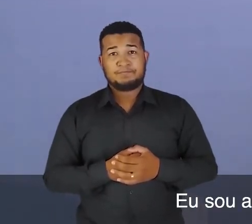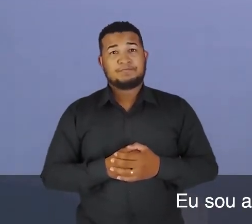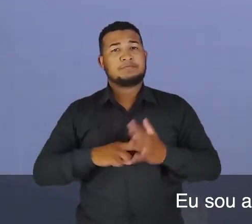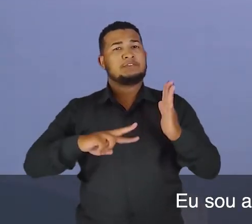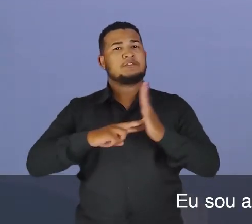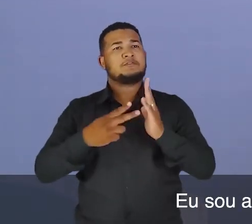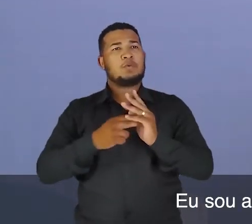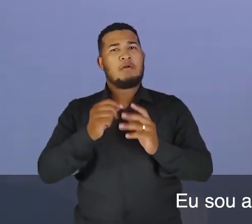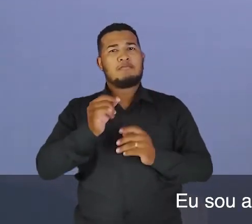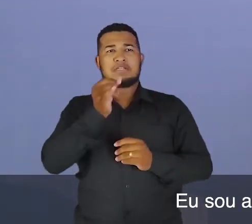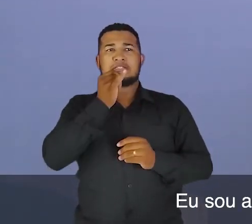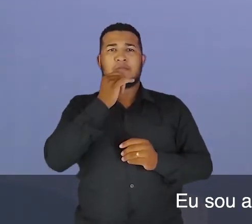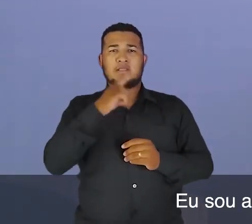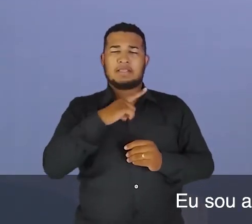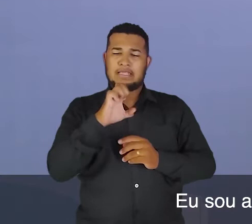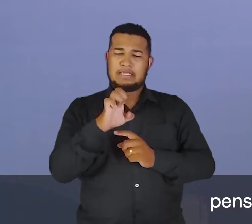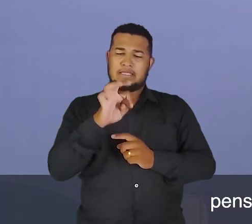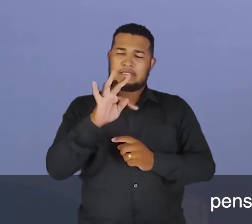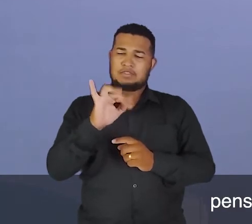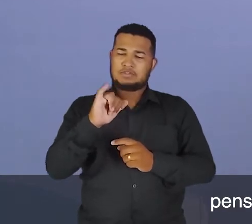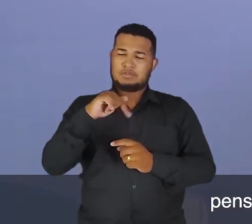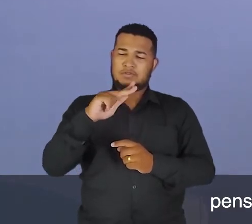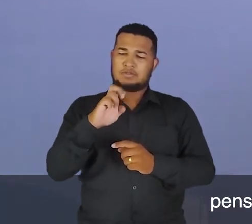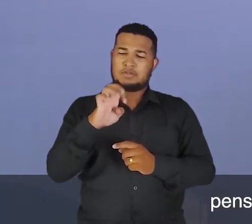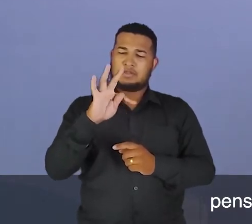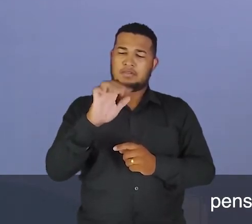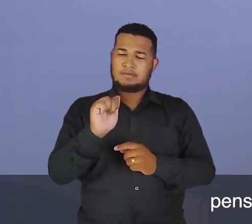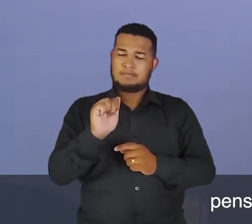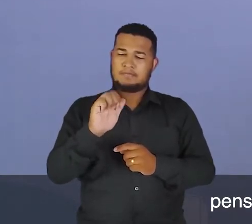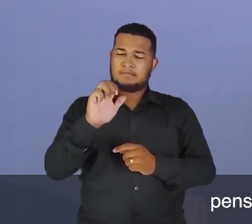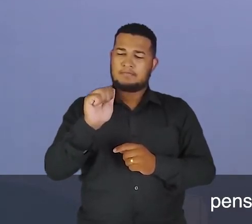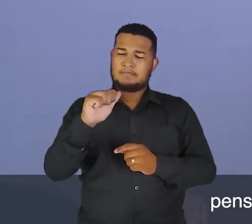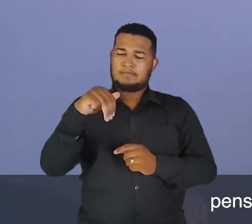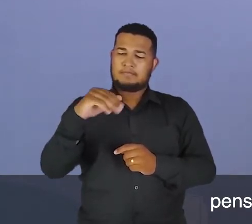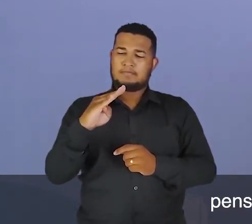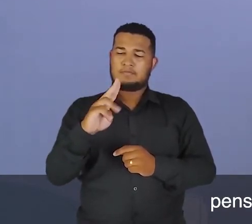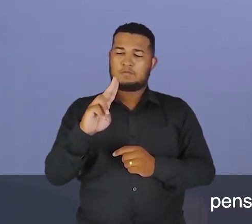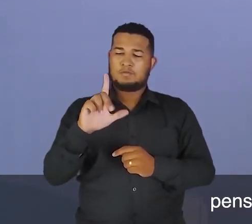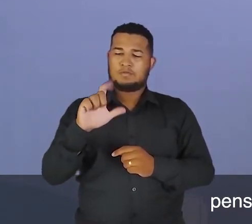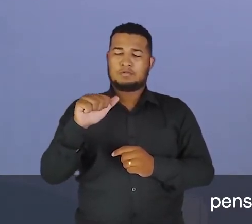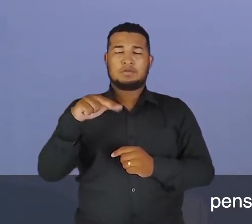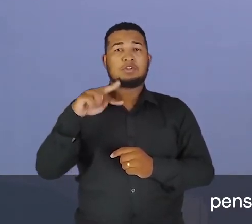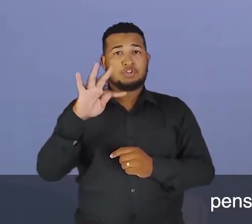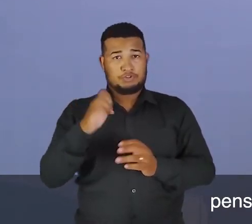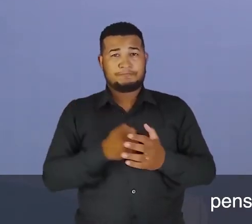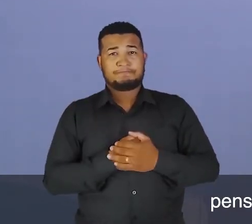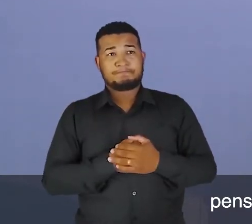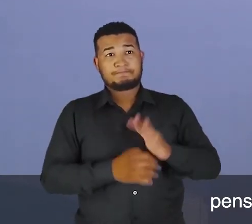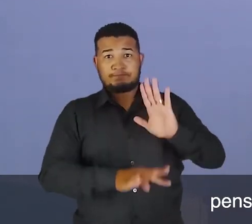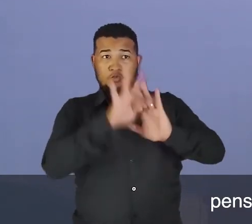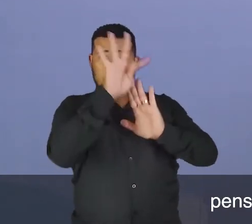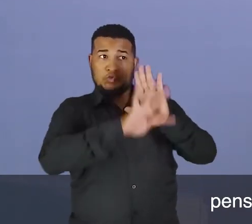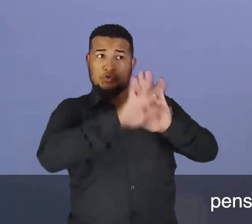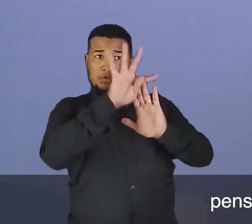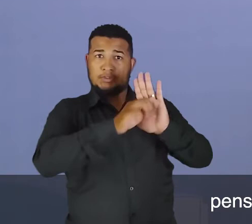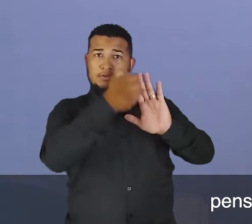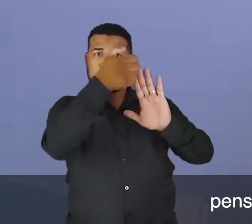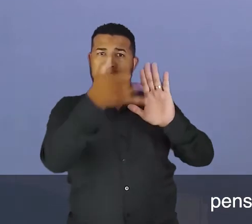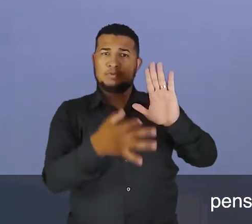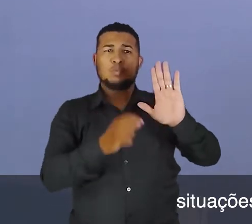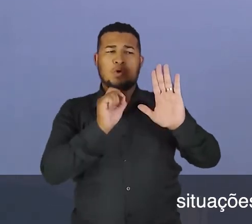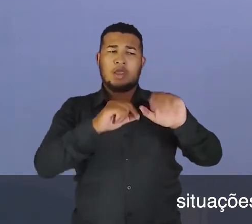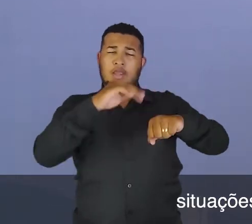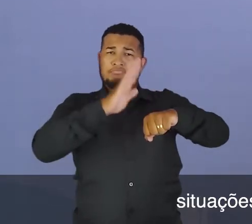ser etiqueta ambulante. Pensem nisso. O texto de Drummond, ele nos fala por si.